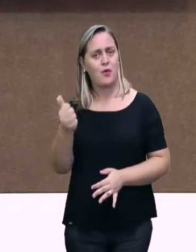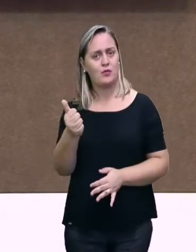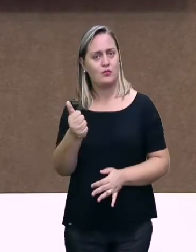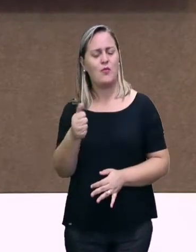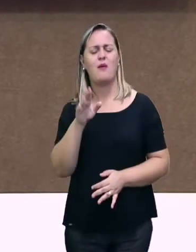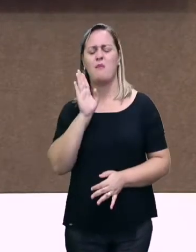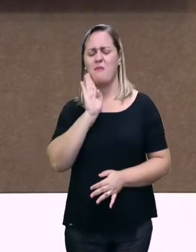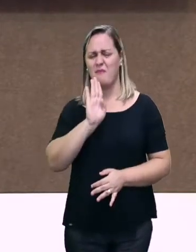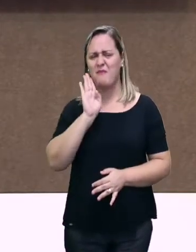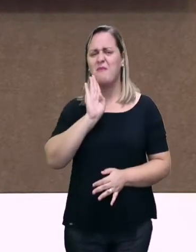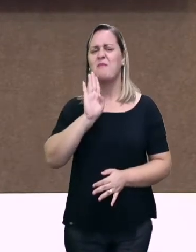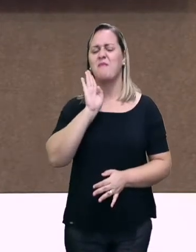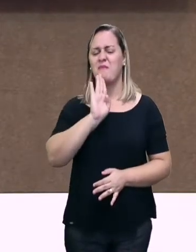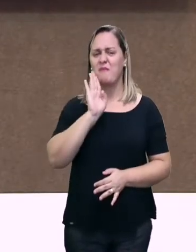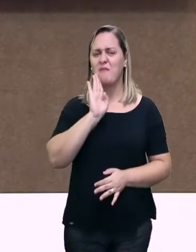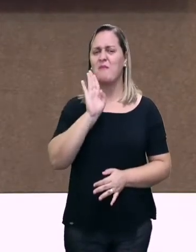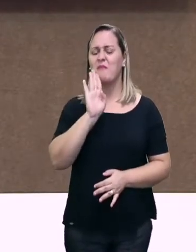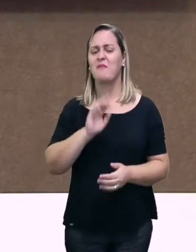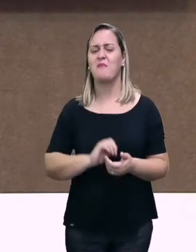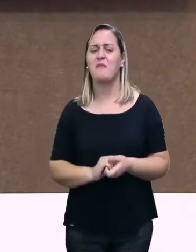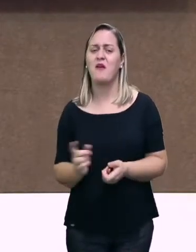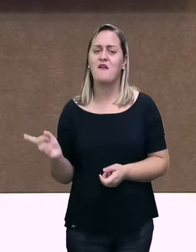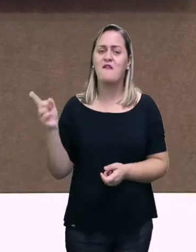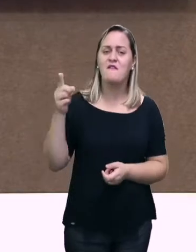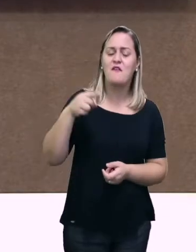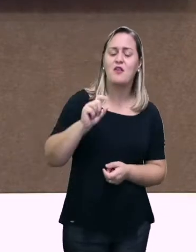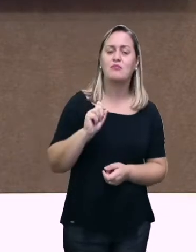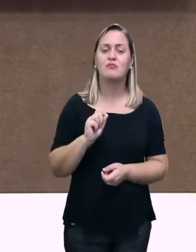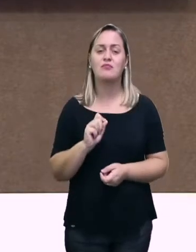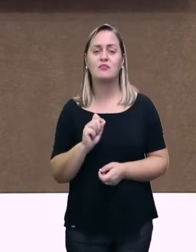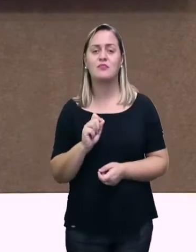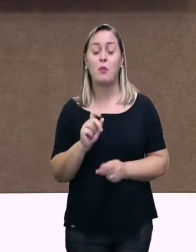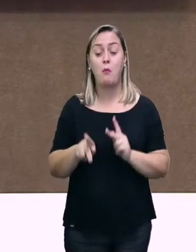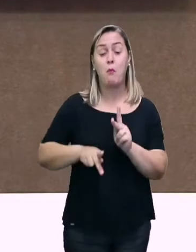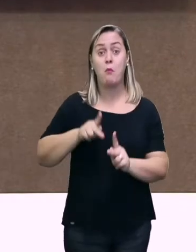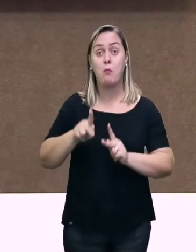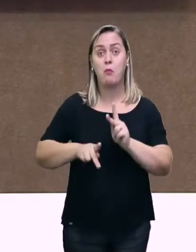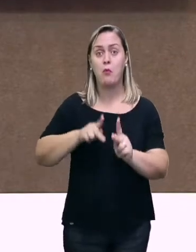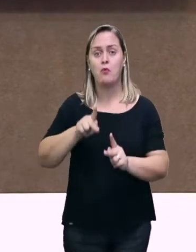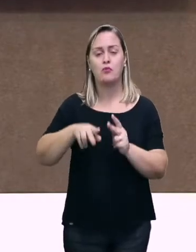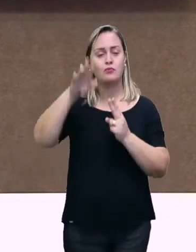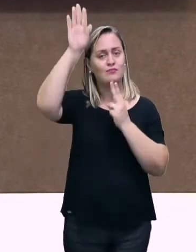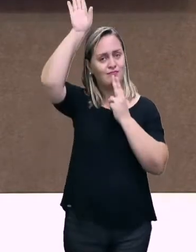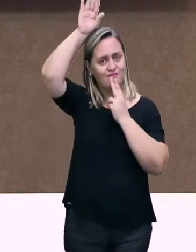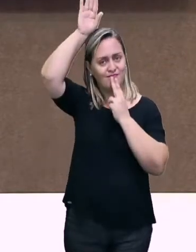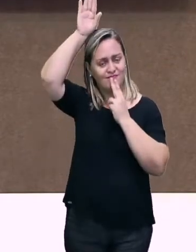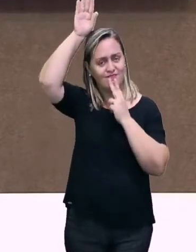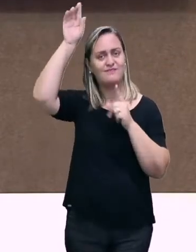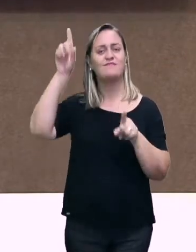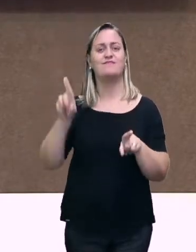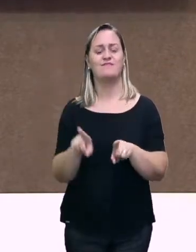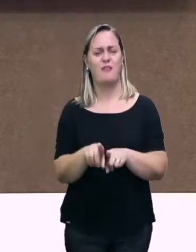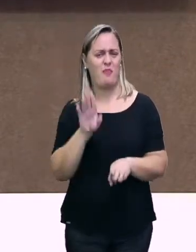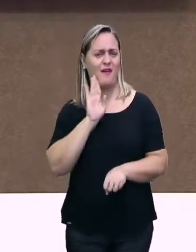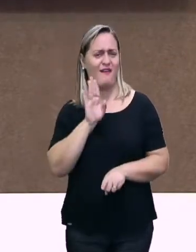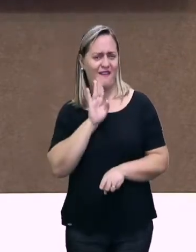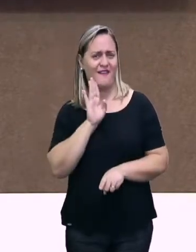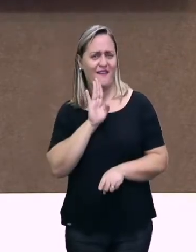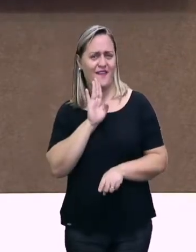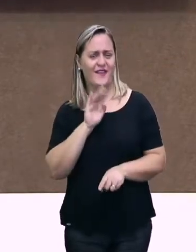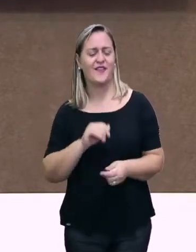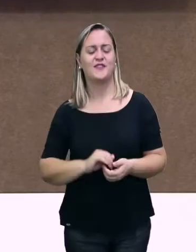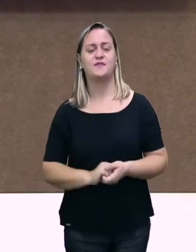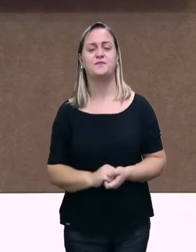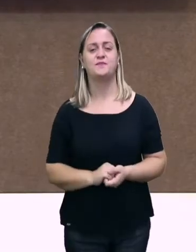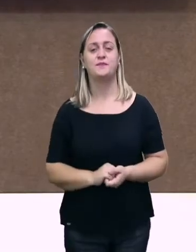muito bacana também, que veio dos índios nativos, né? Legal, né, gente? E